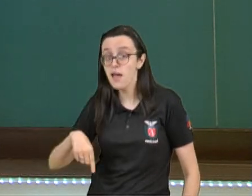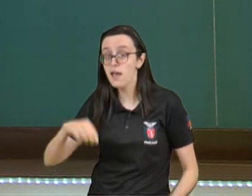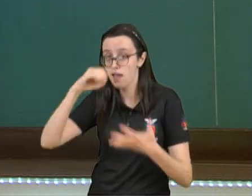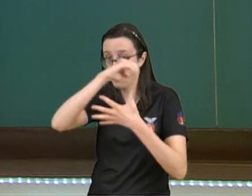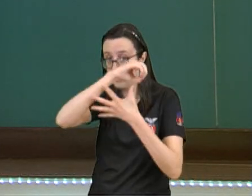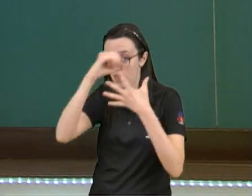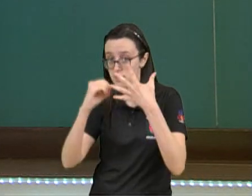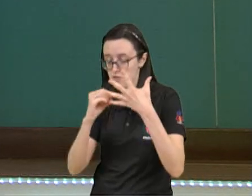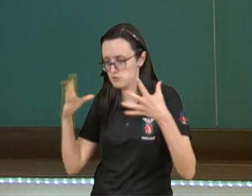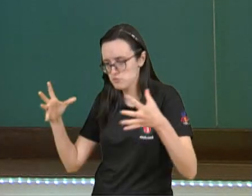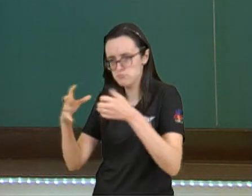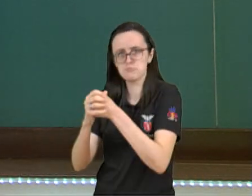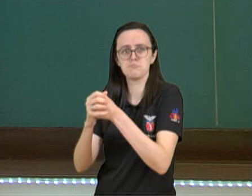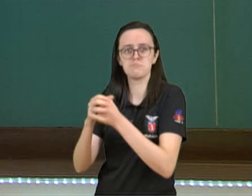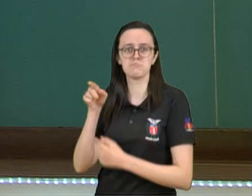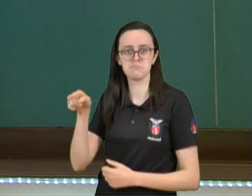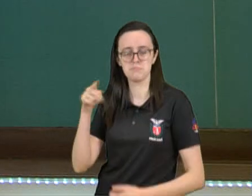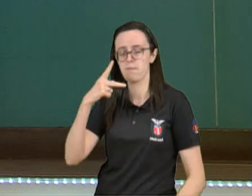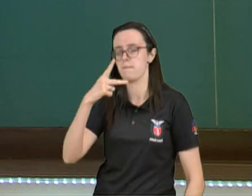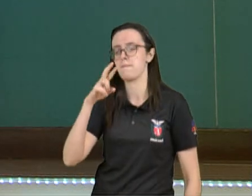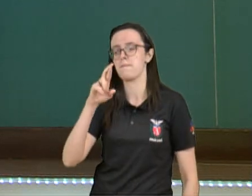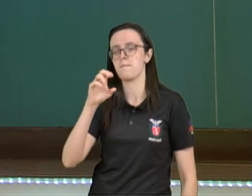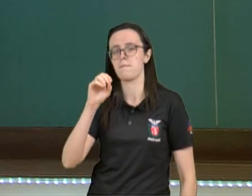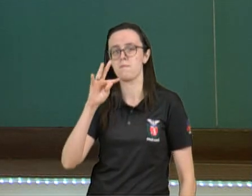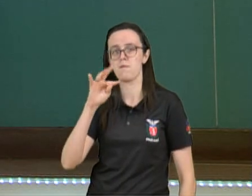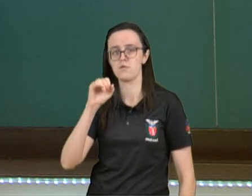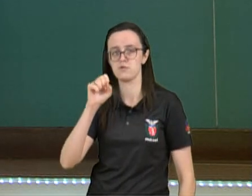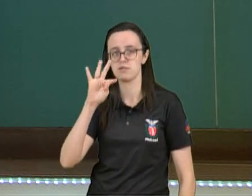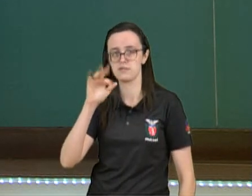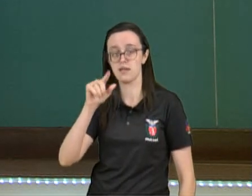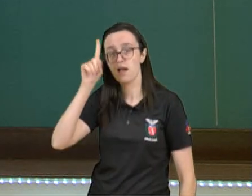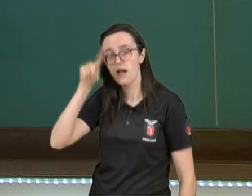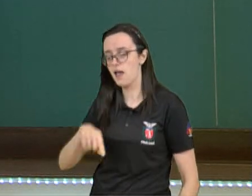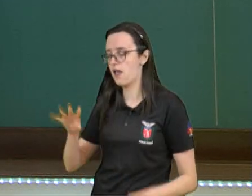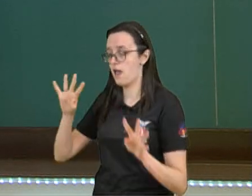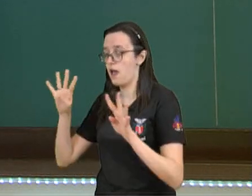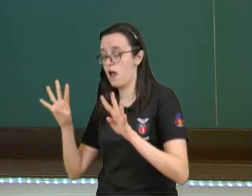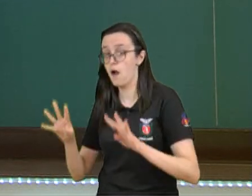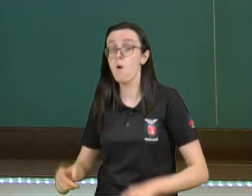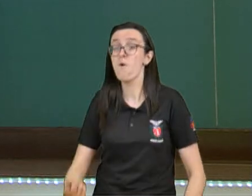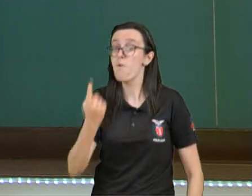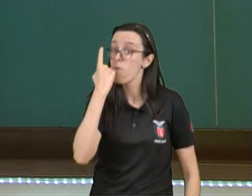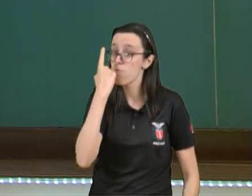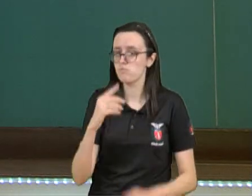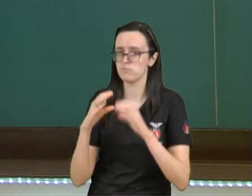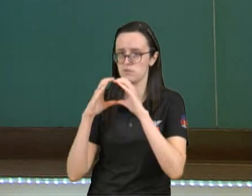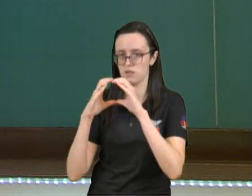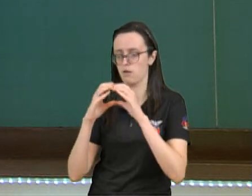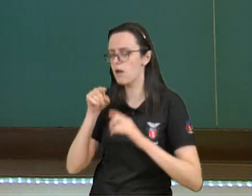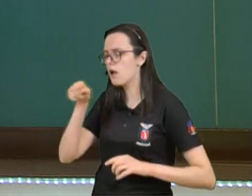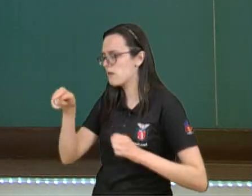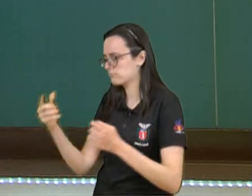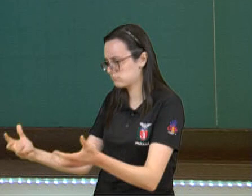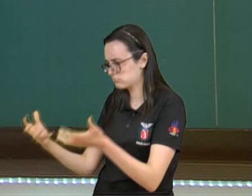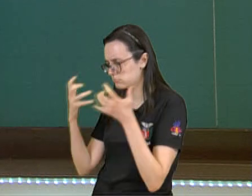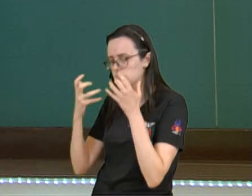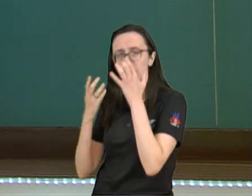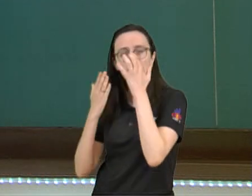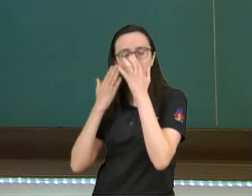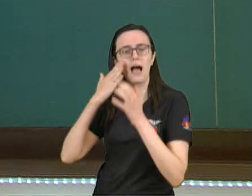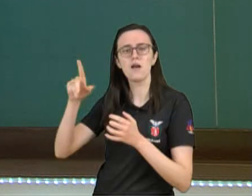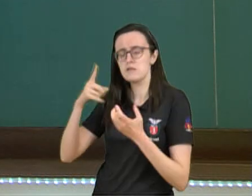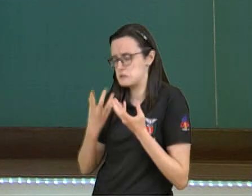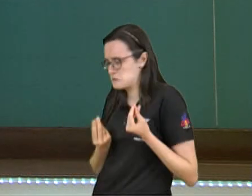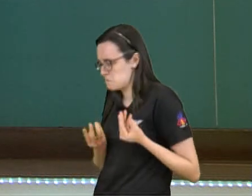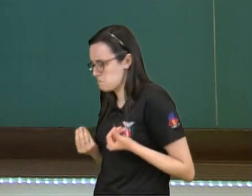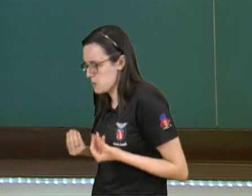quê? Protista, algas unicelulares. O brilho azul fluorescente é provocado por bilhões